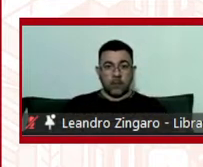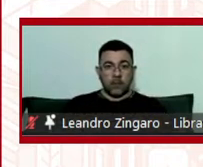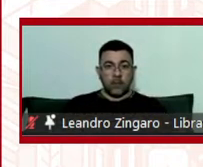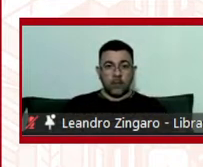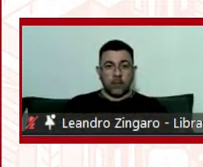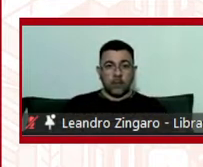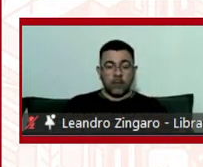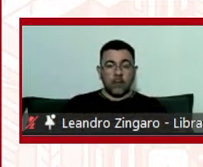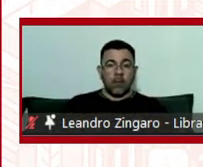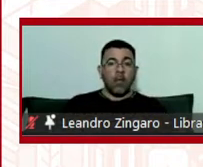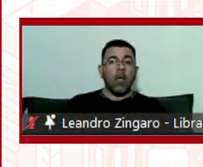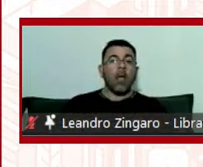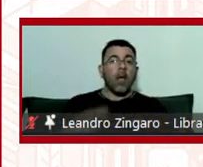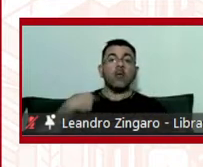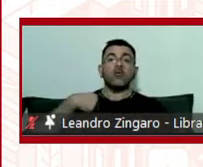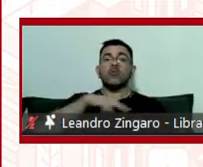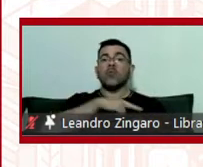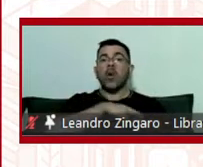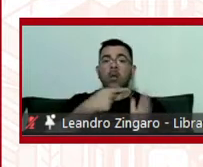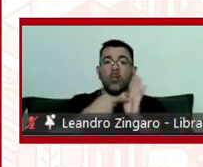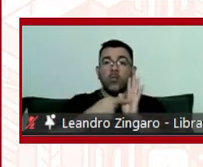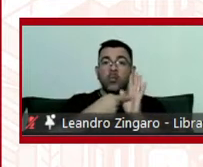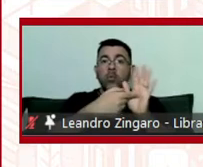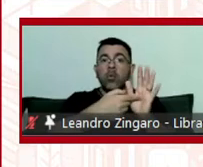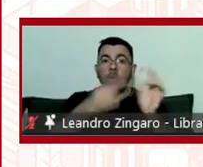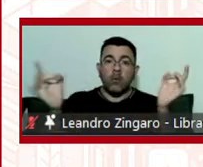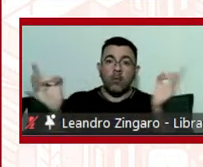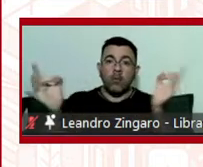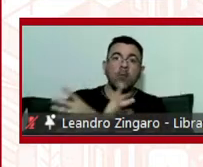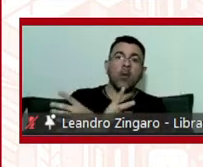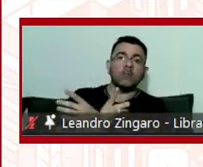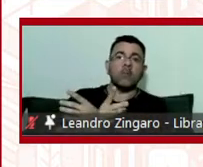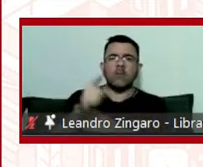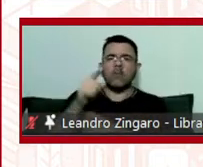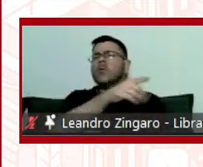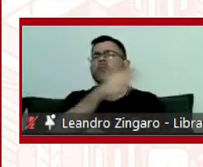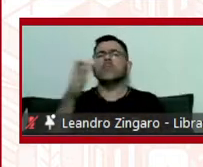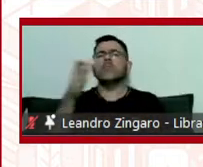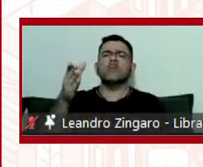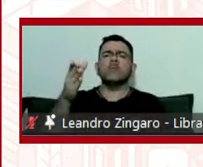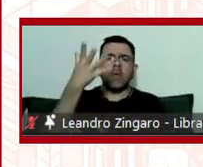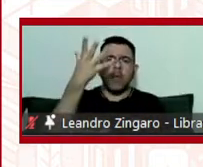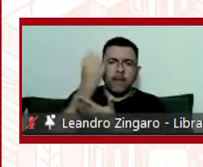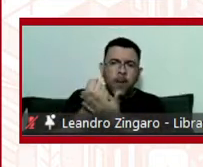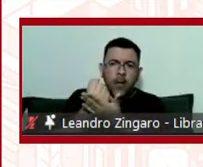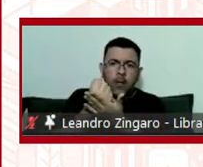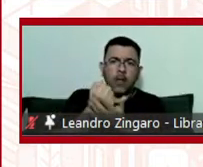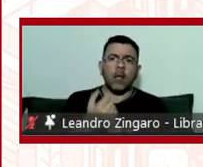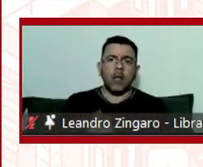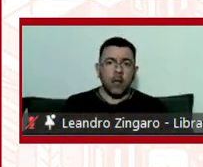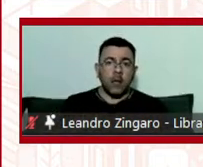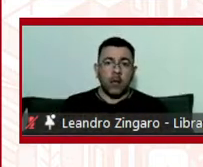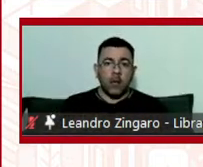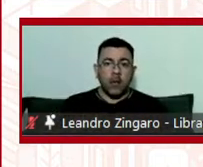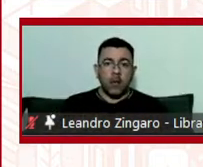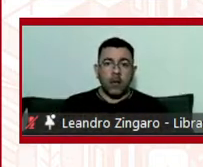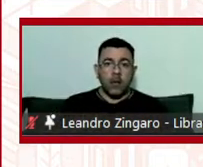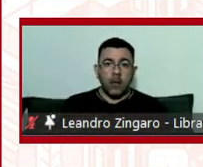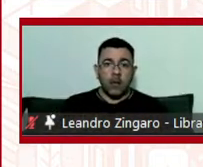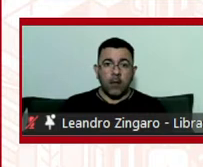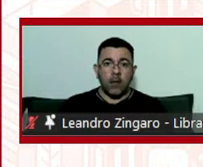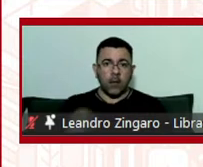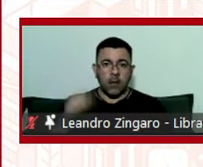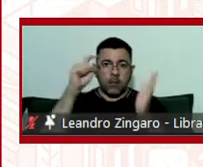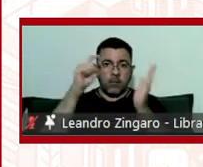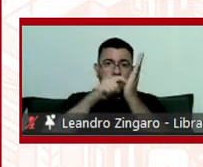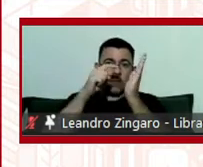gente não para vocês também ar depois vocês baixam vocês vão ganhar a capiba vamos todo mundo clicar aí nesse link do WhatsApp Aí